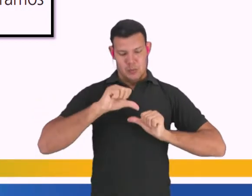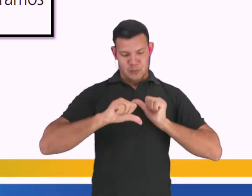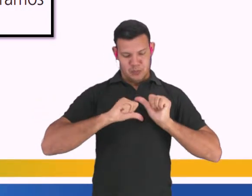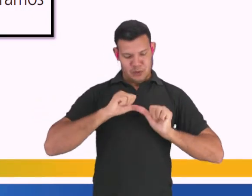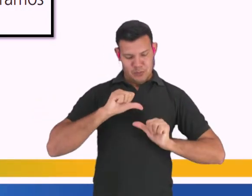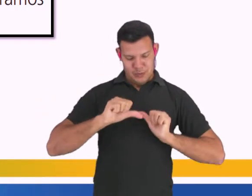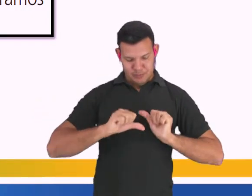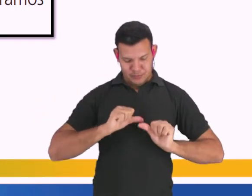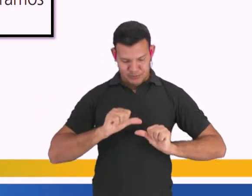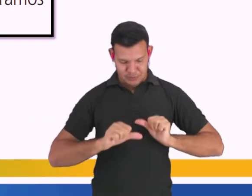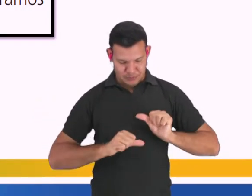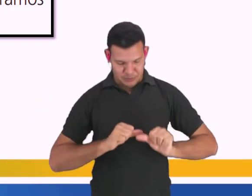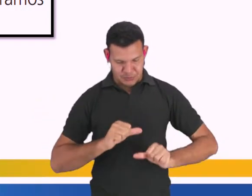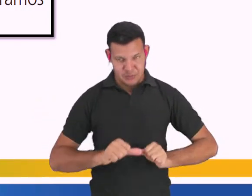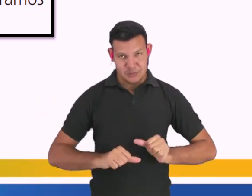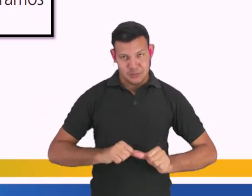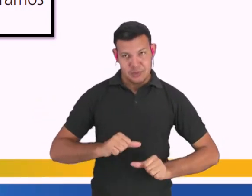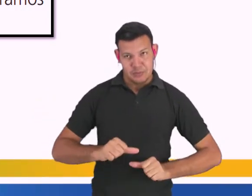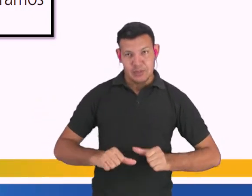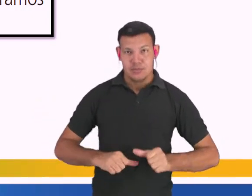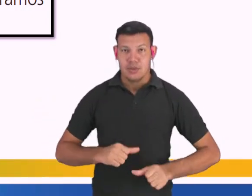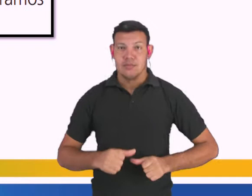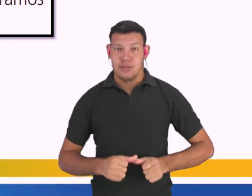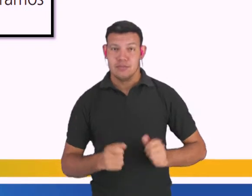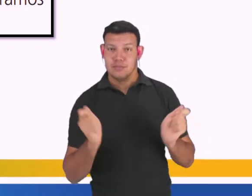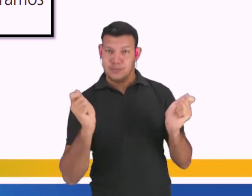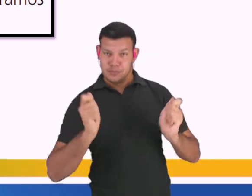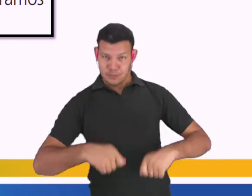químicas necessárias para que possam